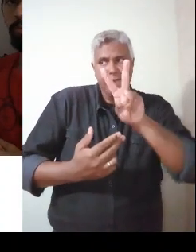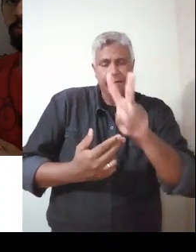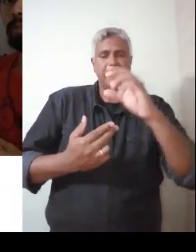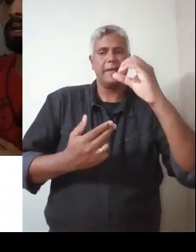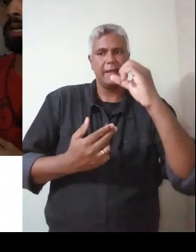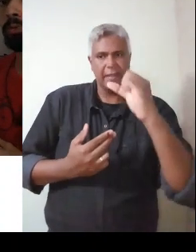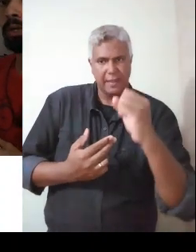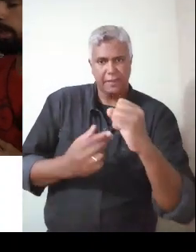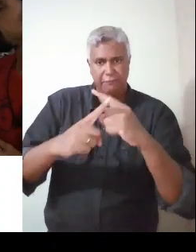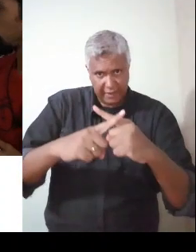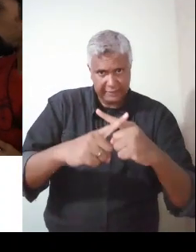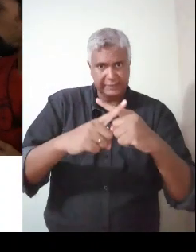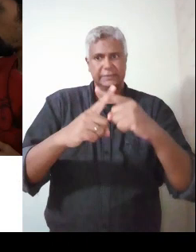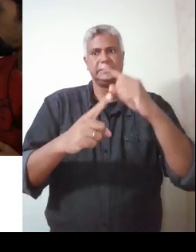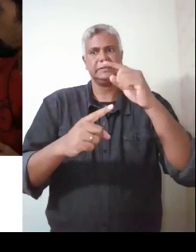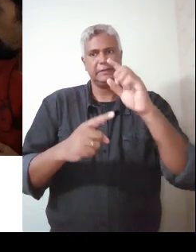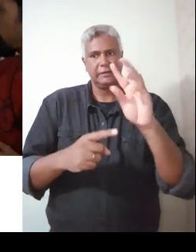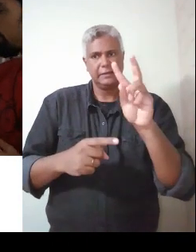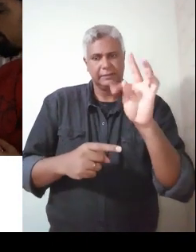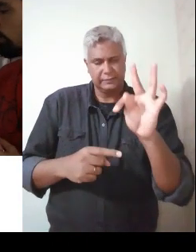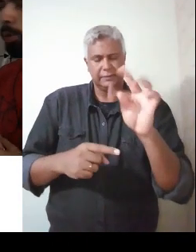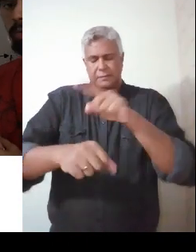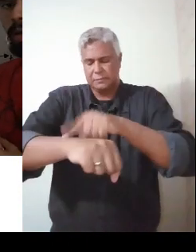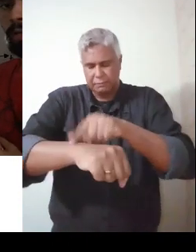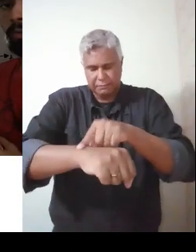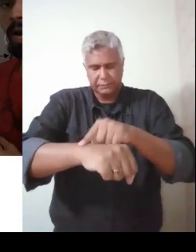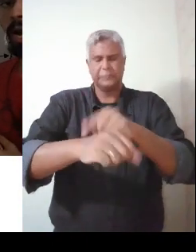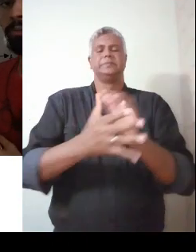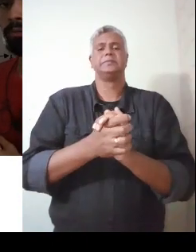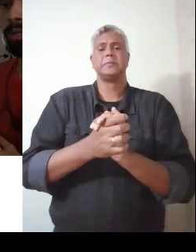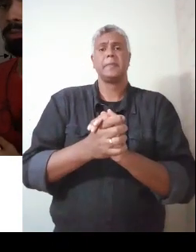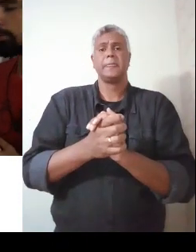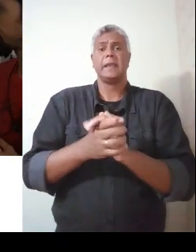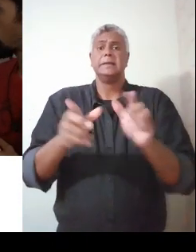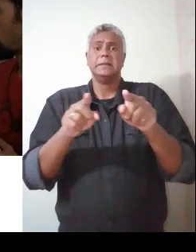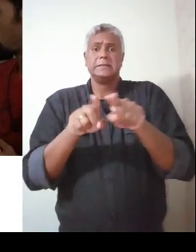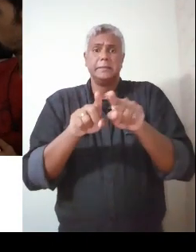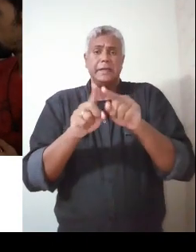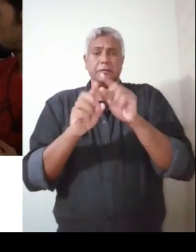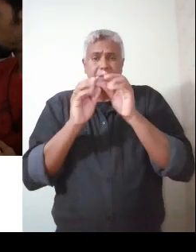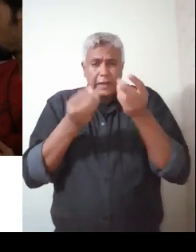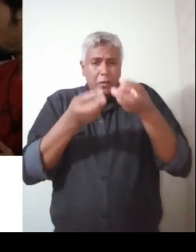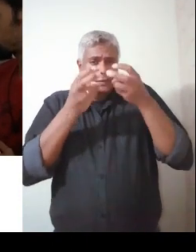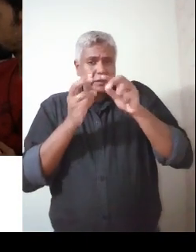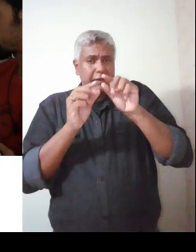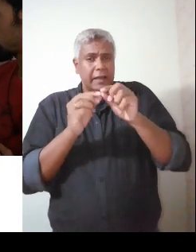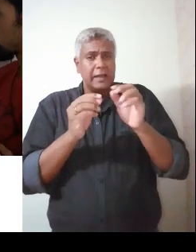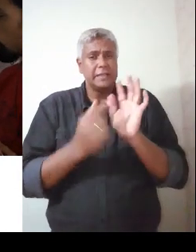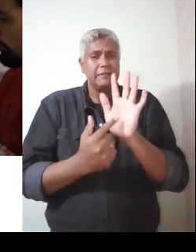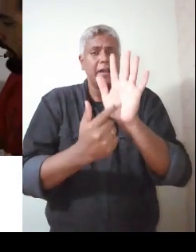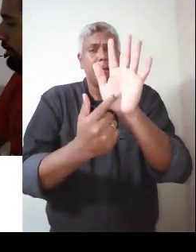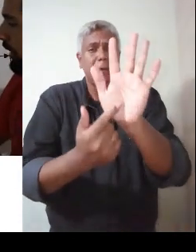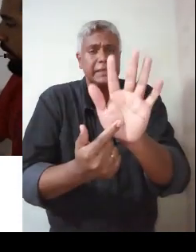que está subtraindo aqui pode aparecer do outro lado adicionando, ao somarmos